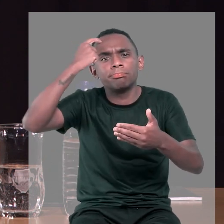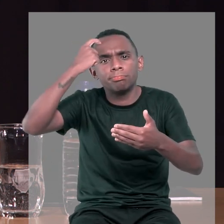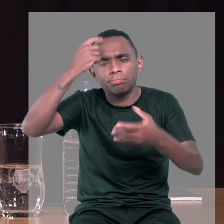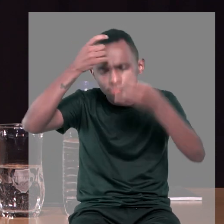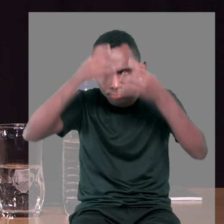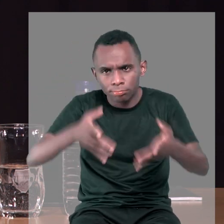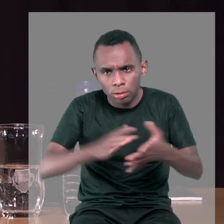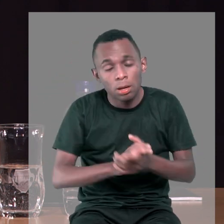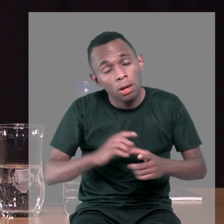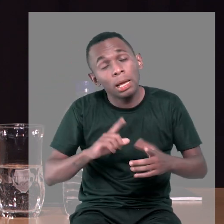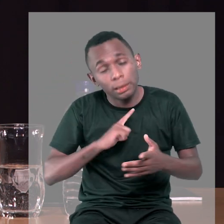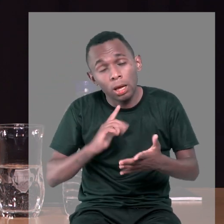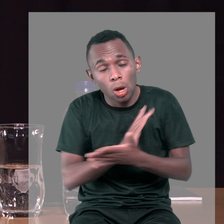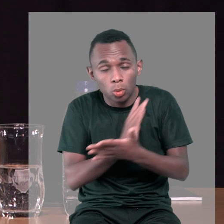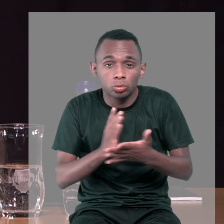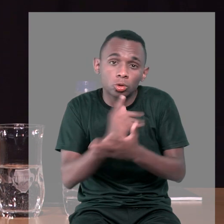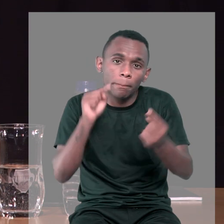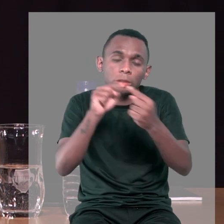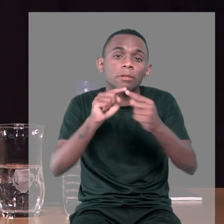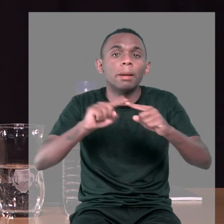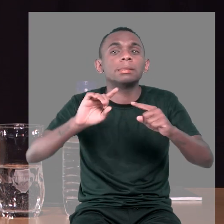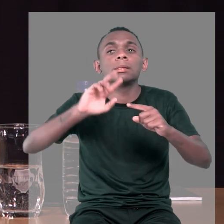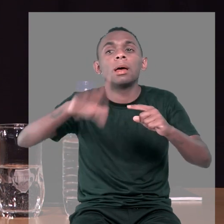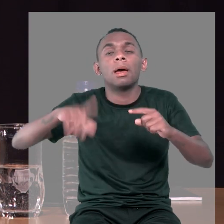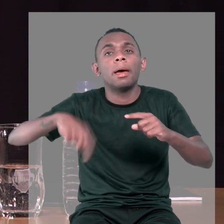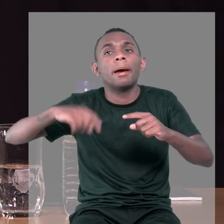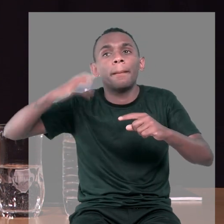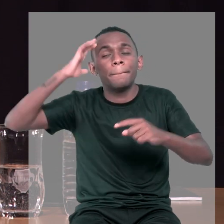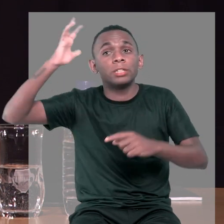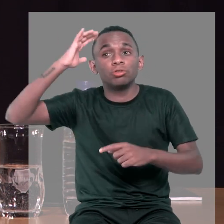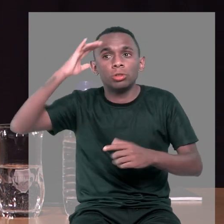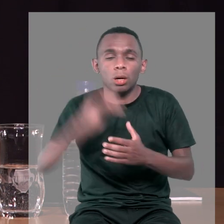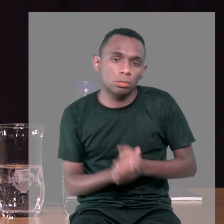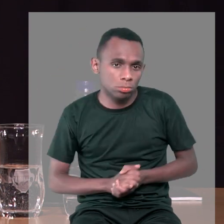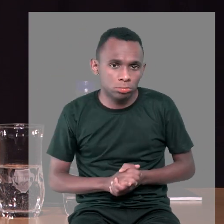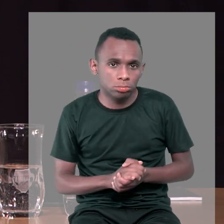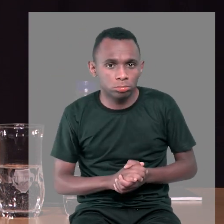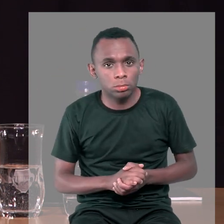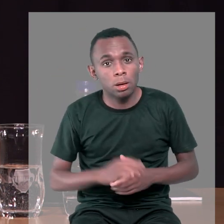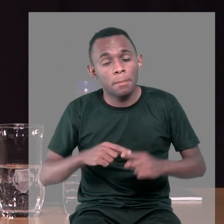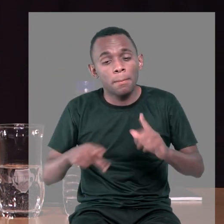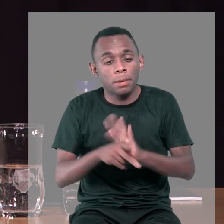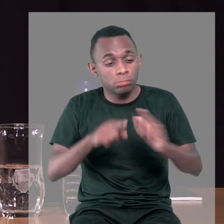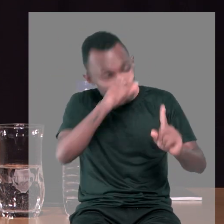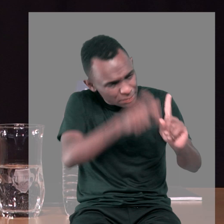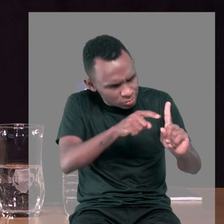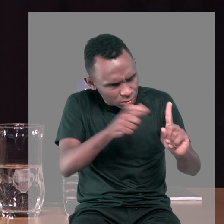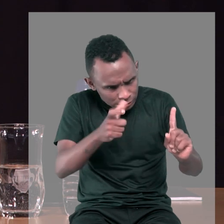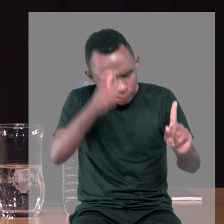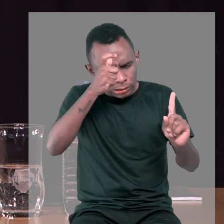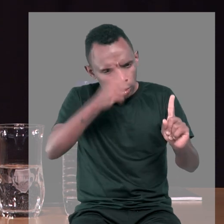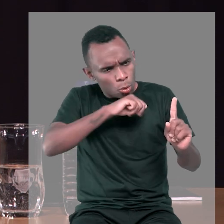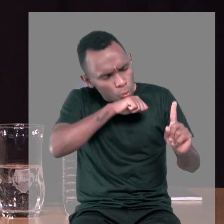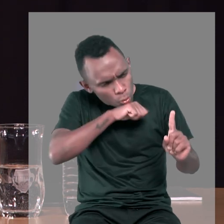banalização. Ora, isso para ela, para a sua argumentação, isso é importante. Eu acho que para nós também, finalmente